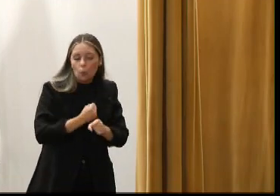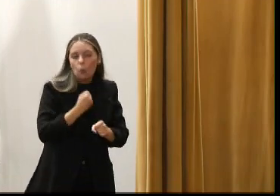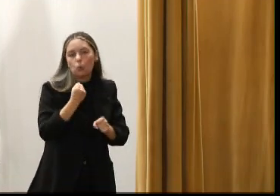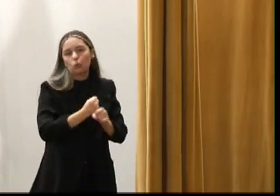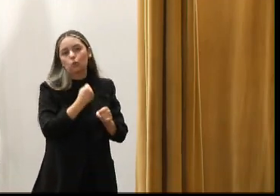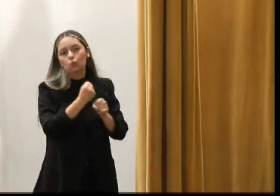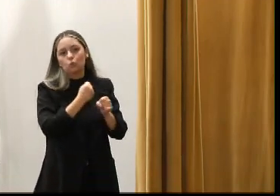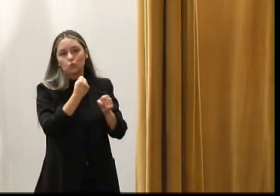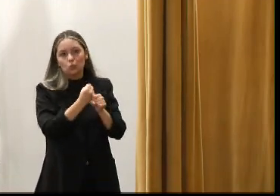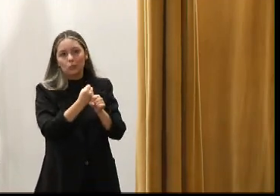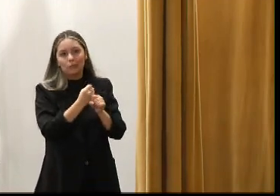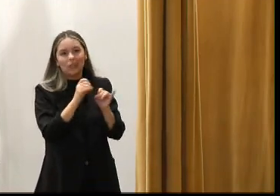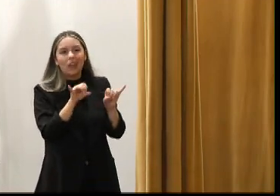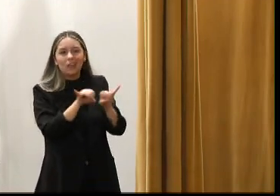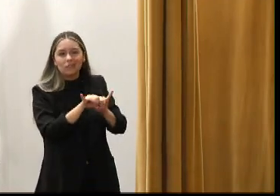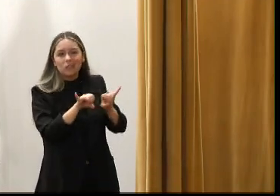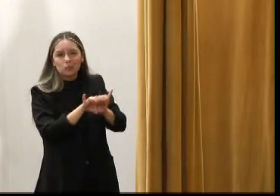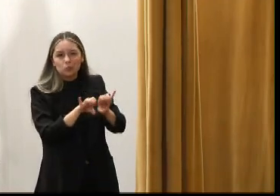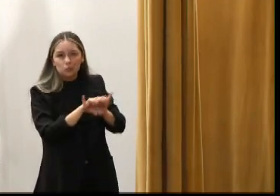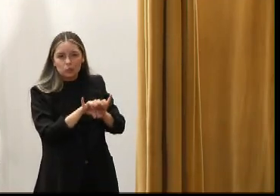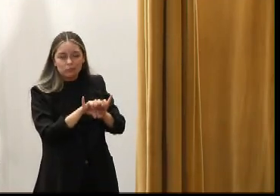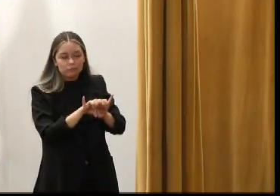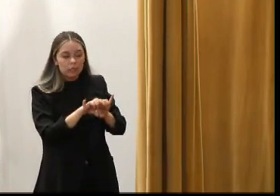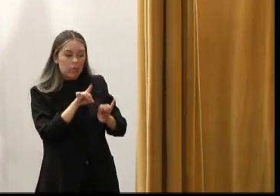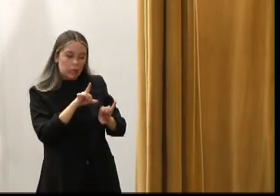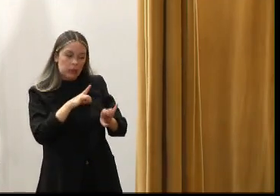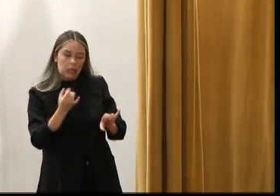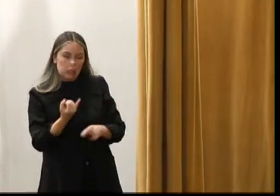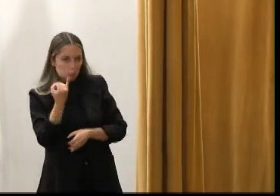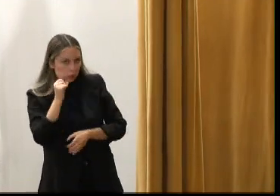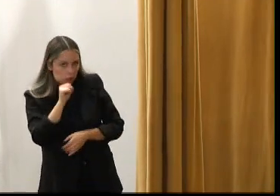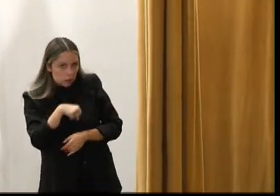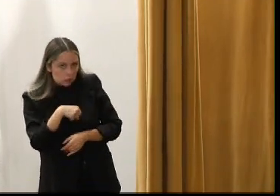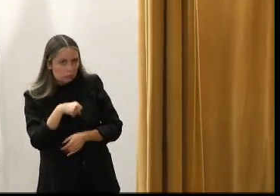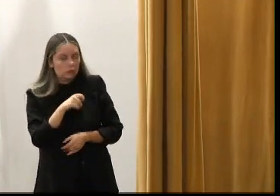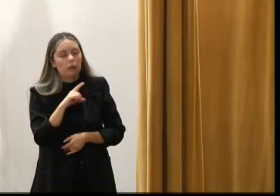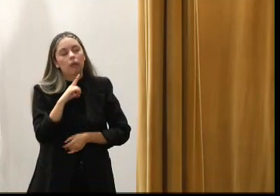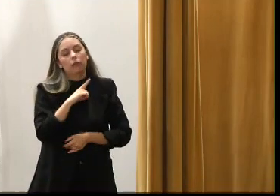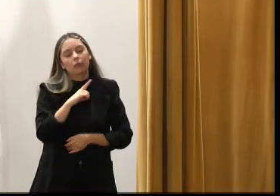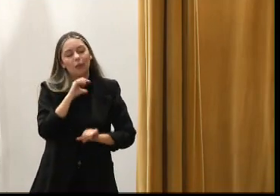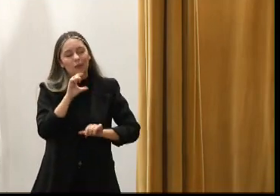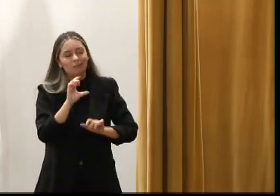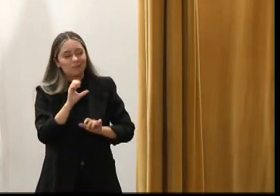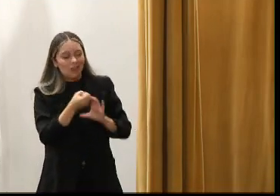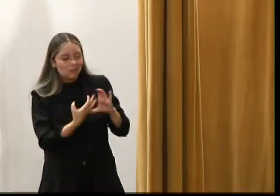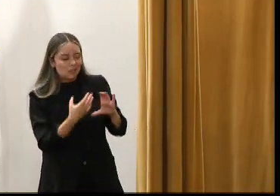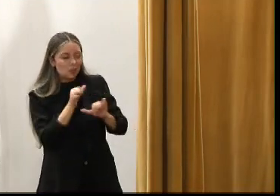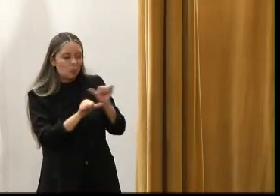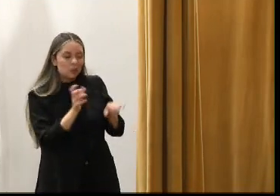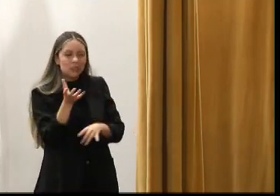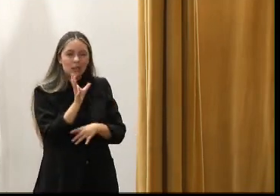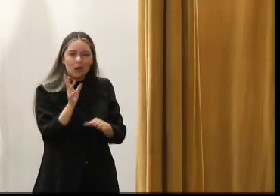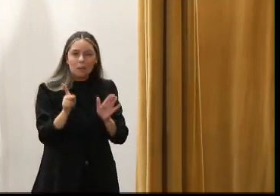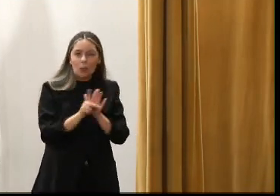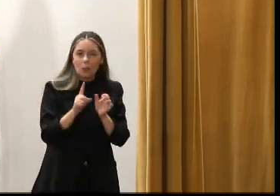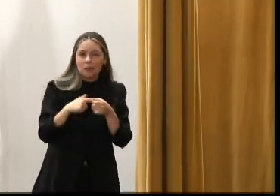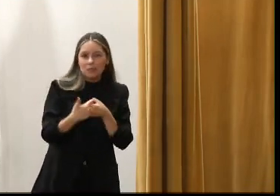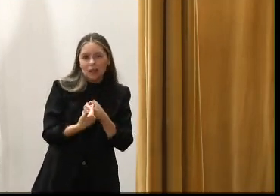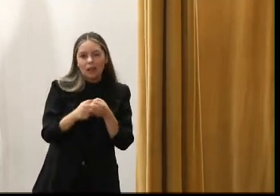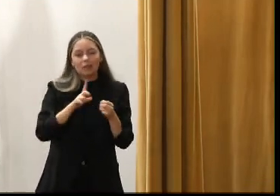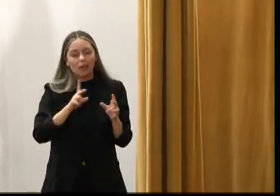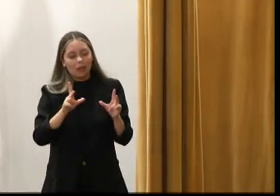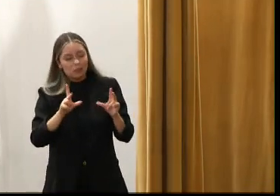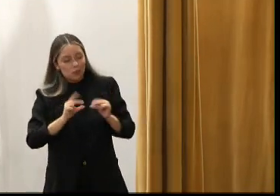construir infraestrutura. Será importante. Um cenário de mudança climática das cidades, para se tornarem